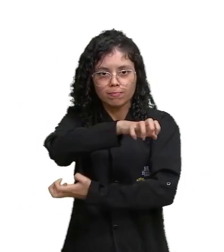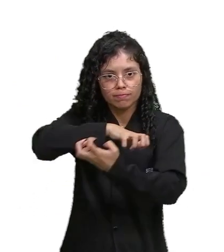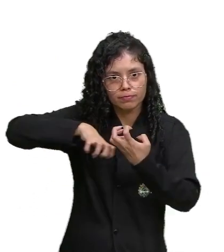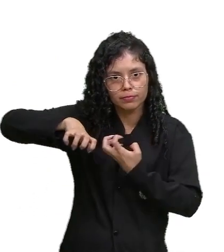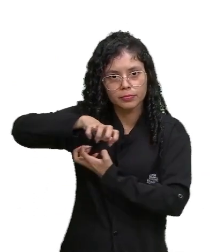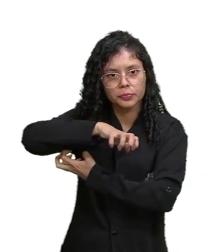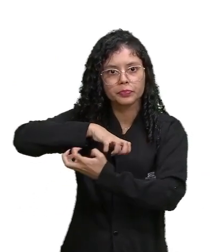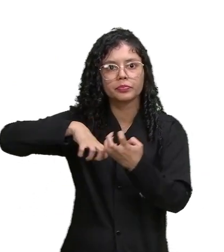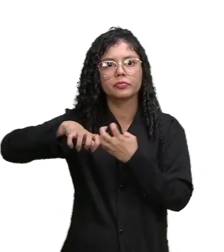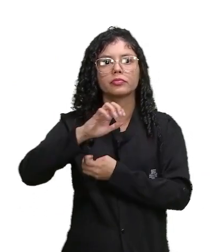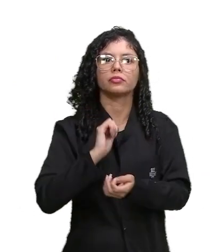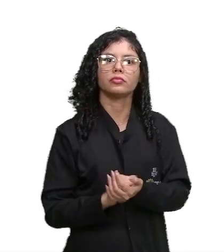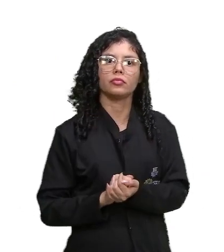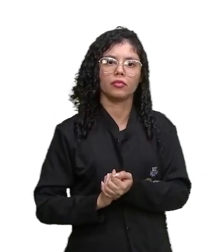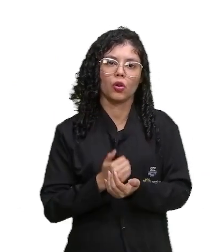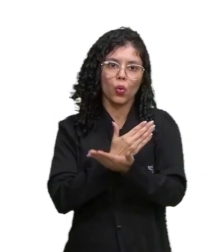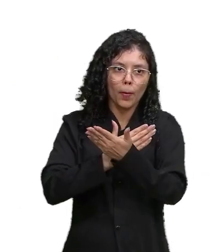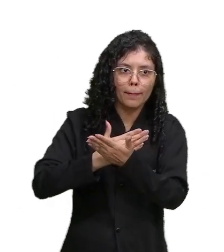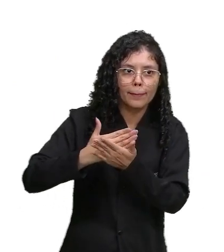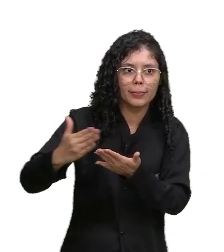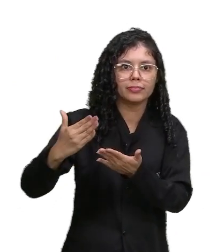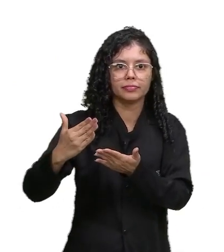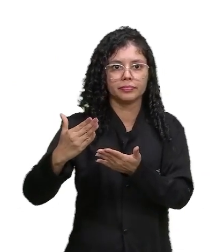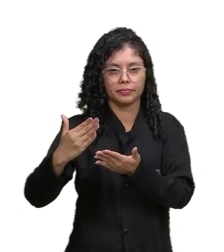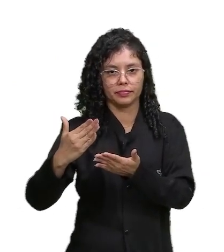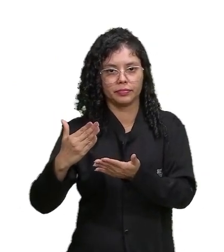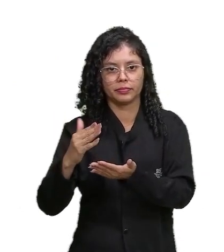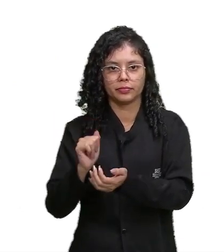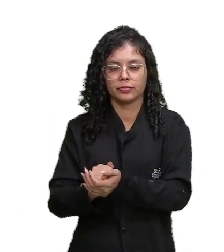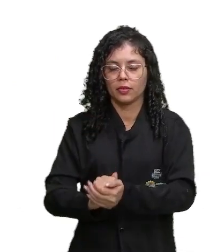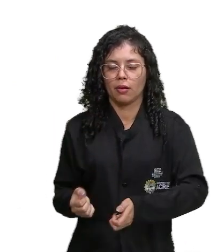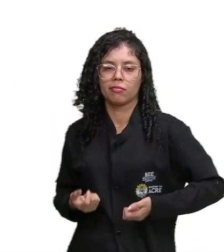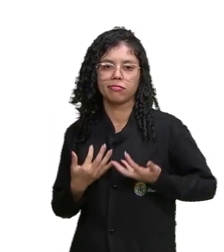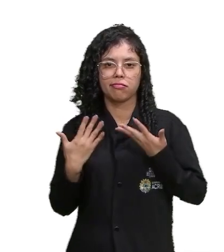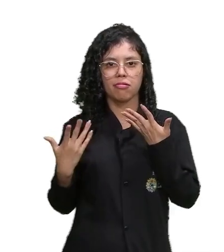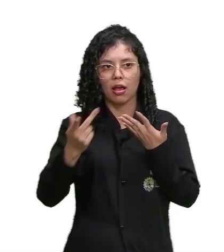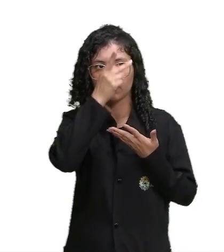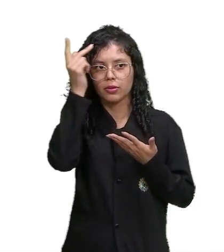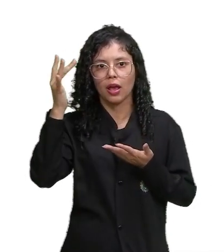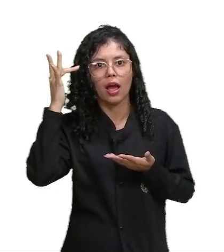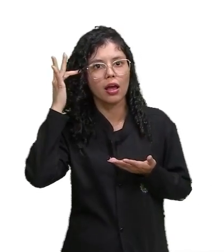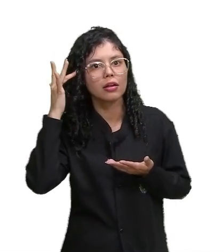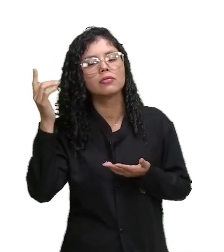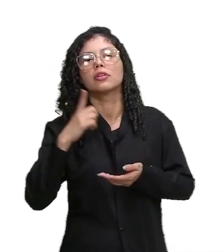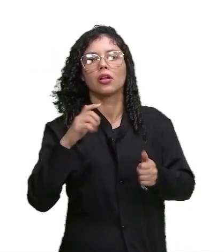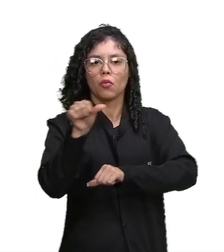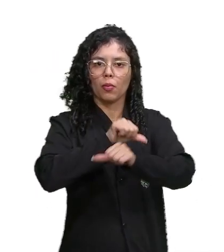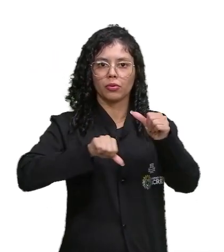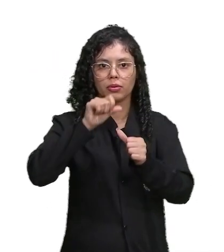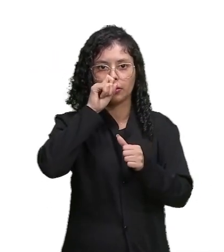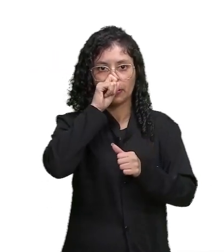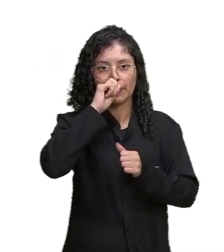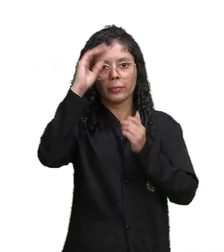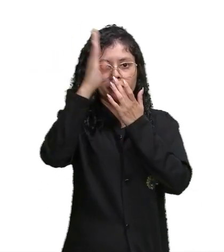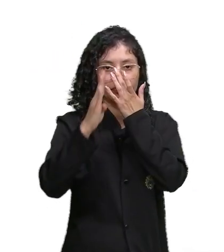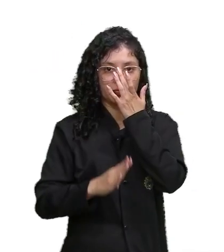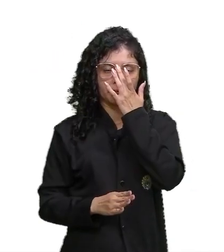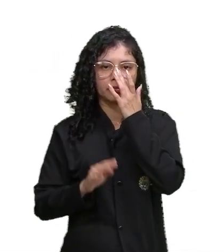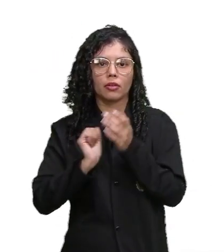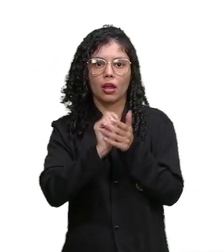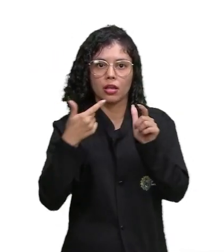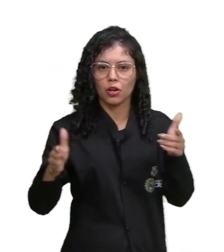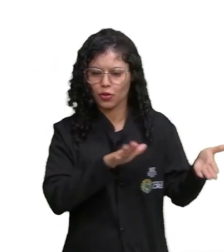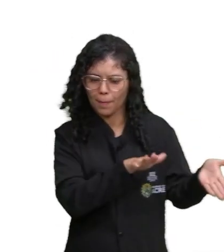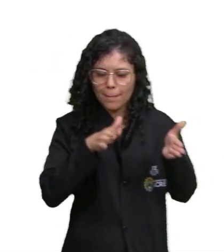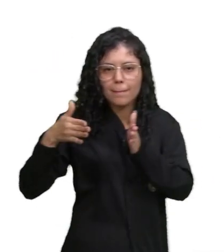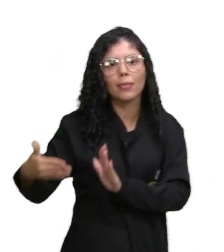revoltas, né? A República começa com muita animação, as pessoas acham que vai haver uma grande mudança no Brasil, só que grande parte